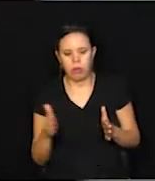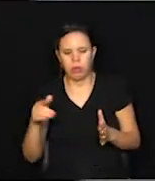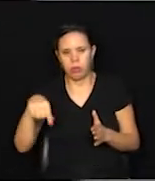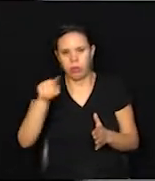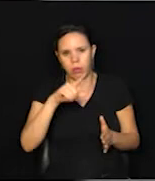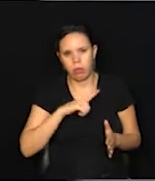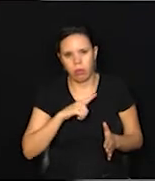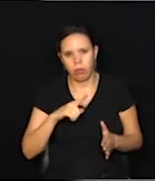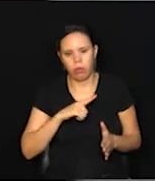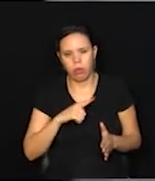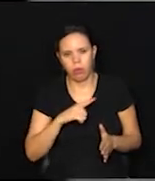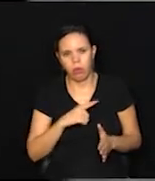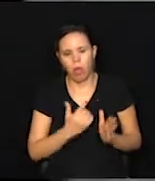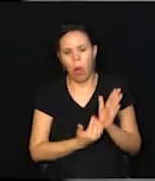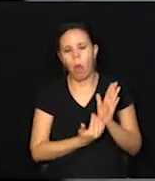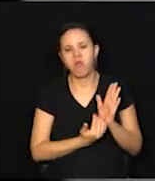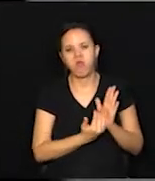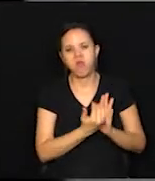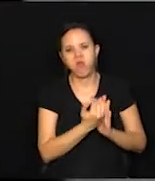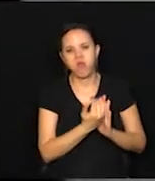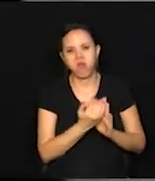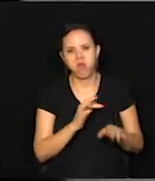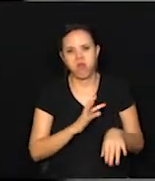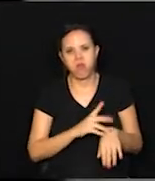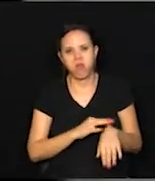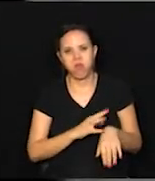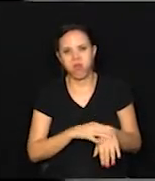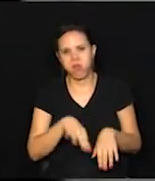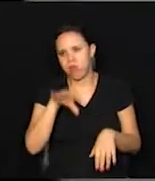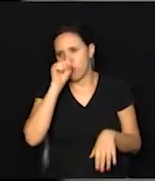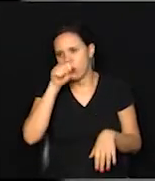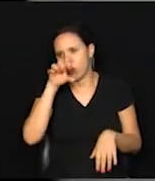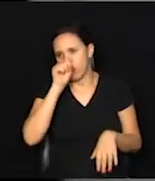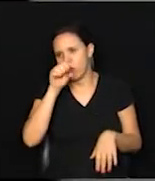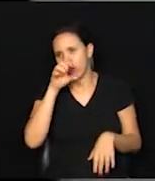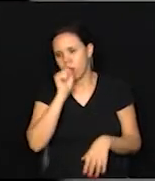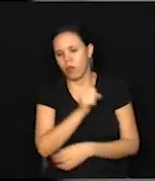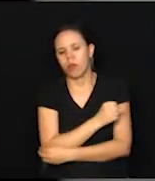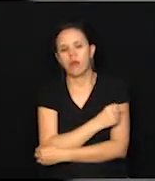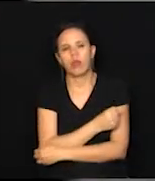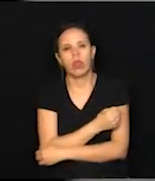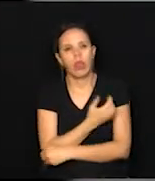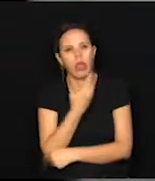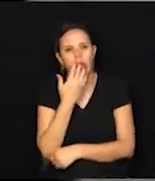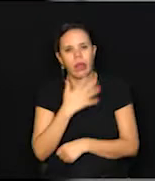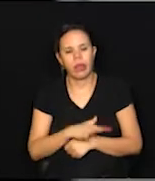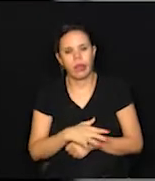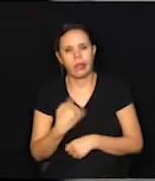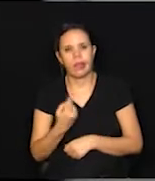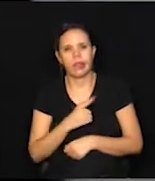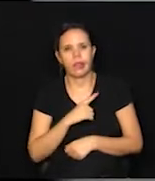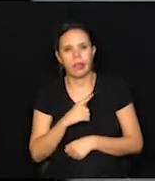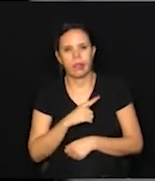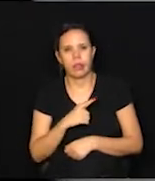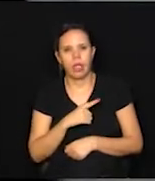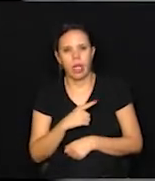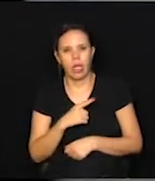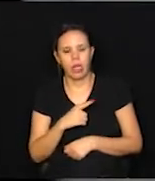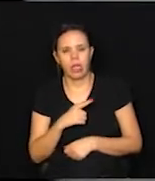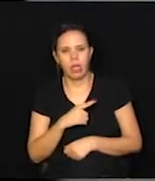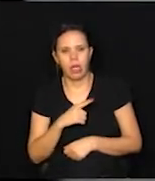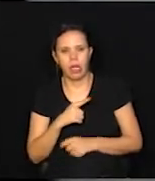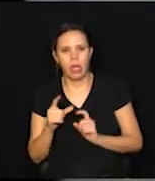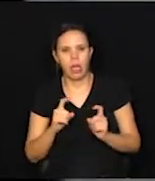tem o aumento das doenças respiratórias em crianças. A gente teve também na